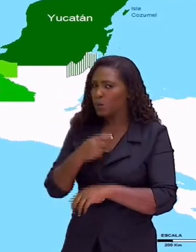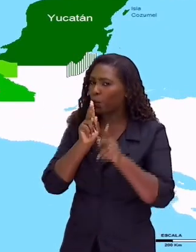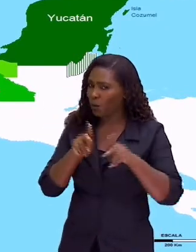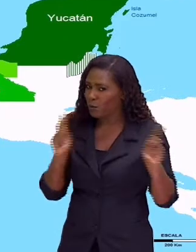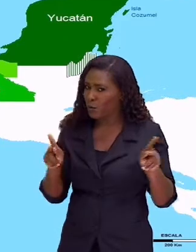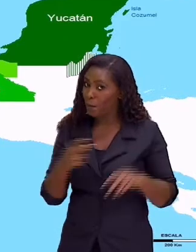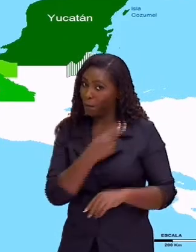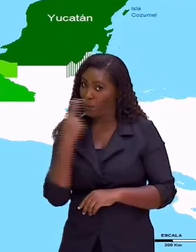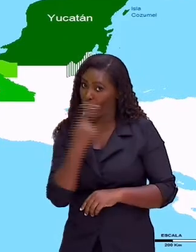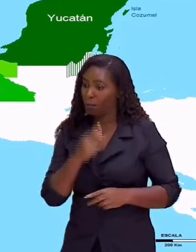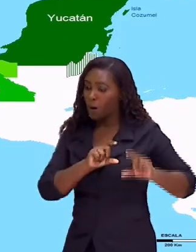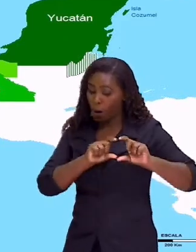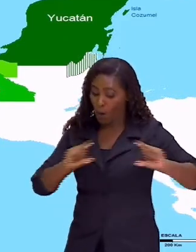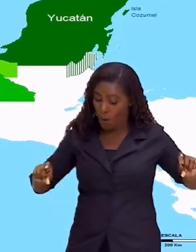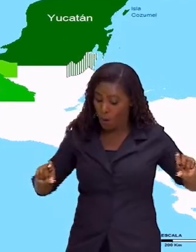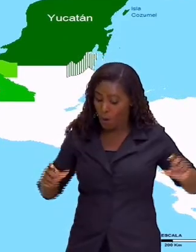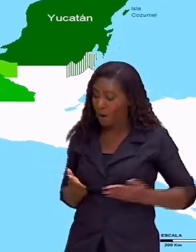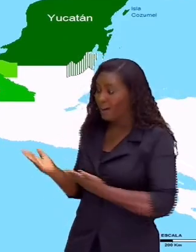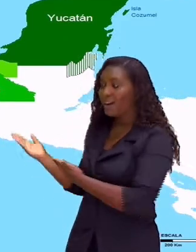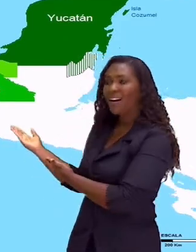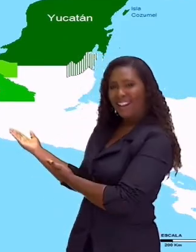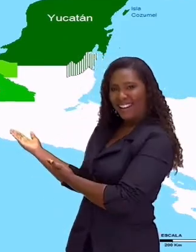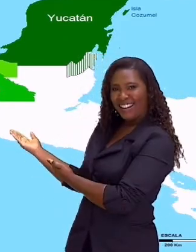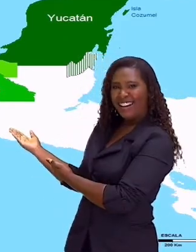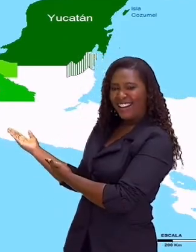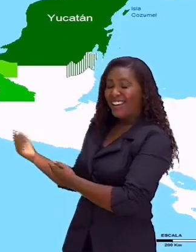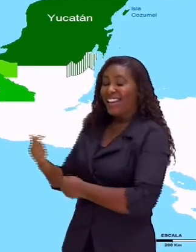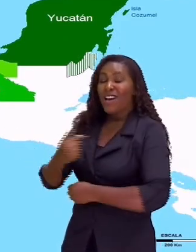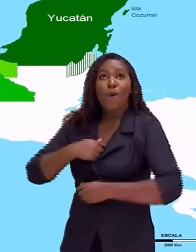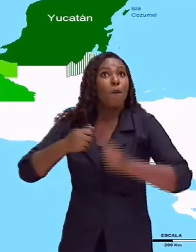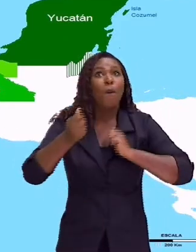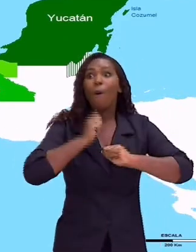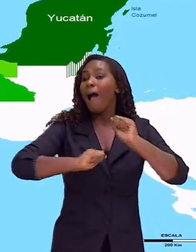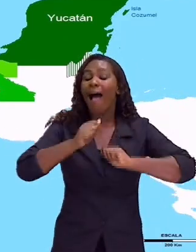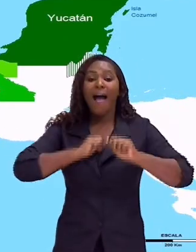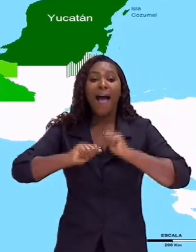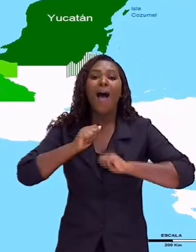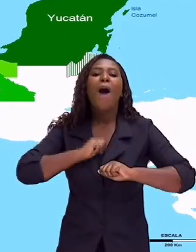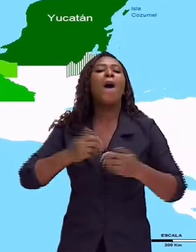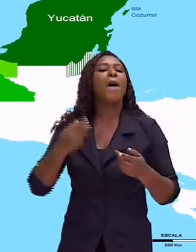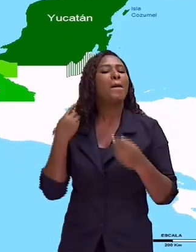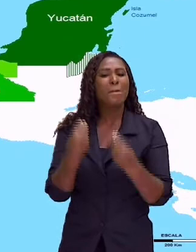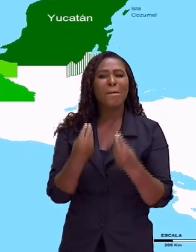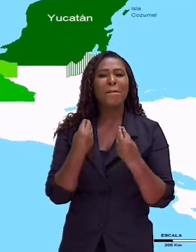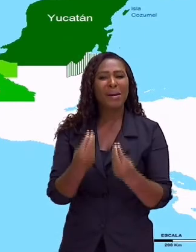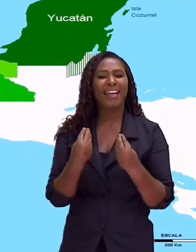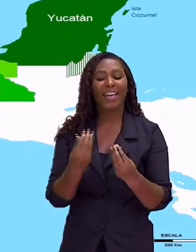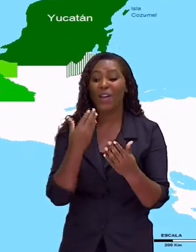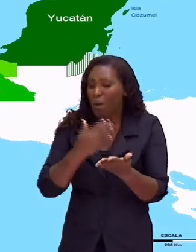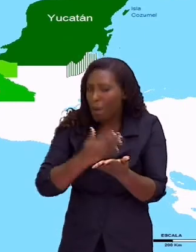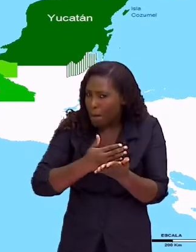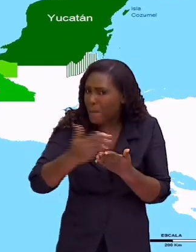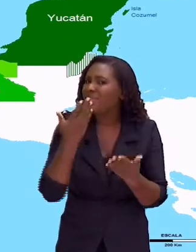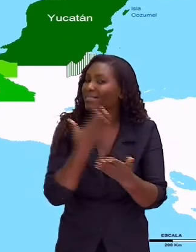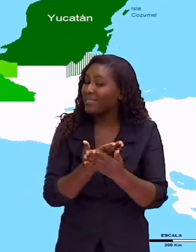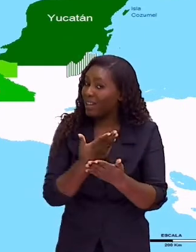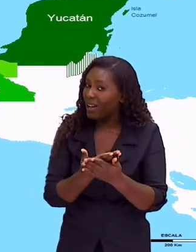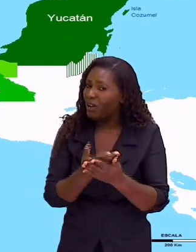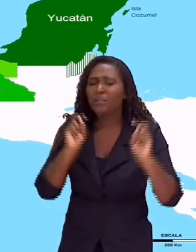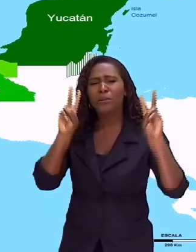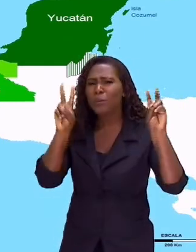Estou ansiosíssimo por esta aula. Hoje vamos falar sobre a independência